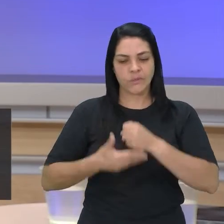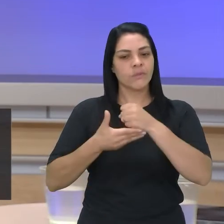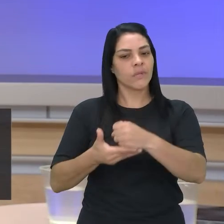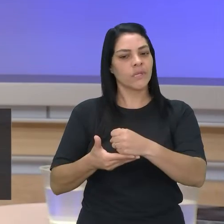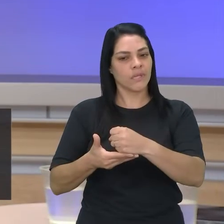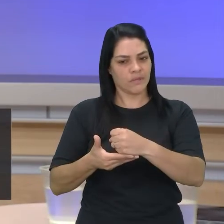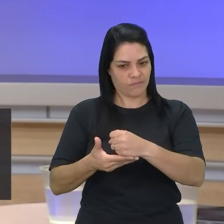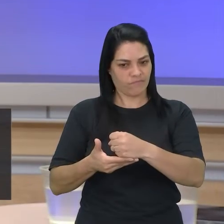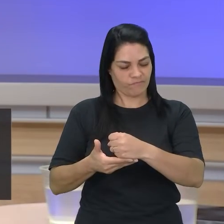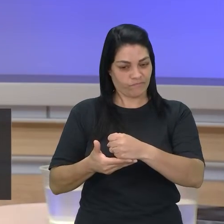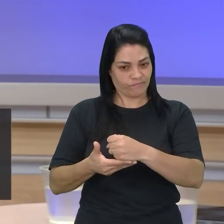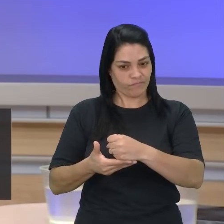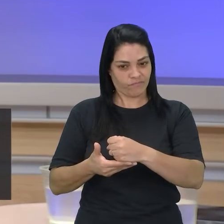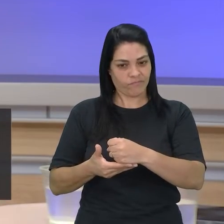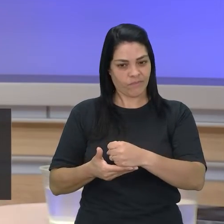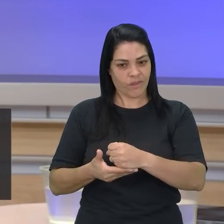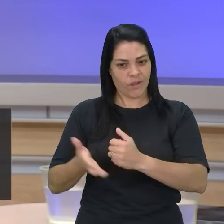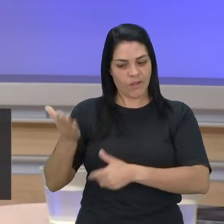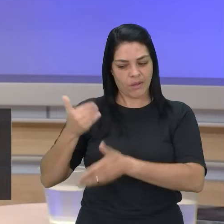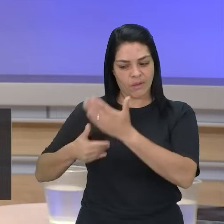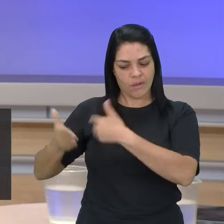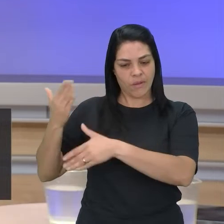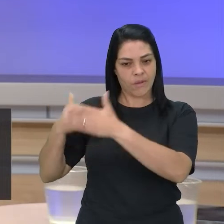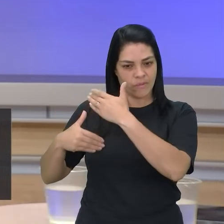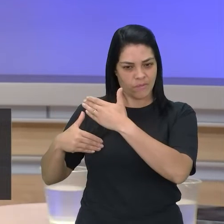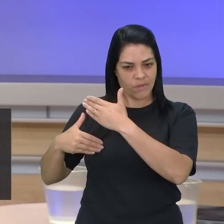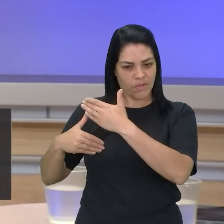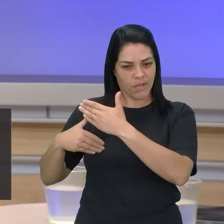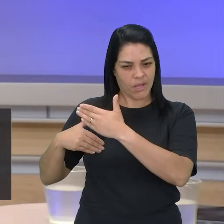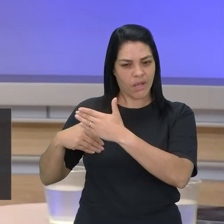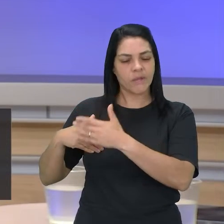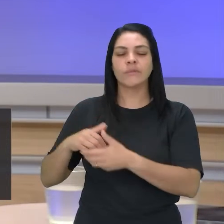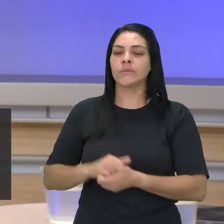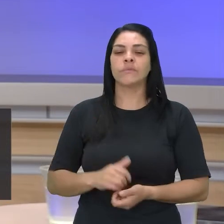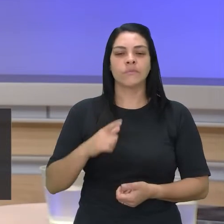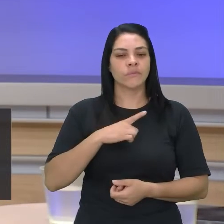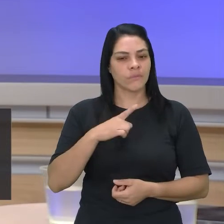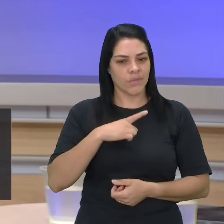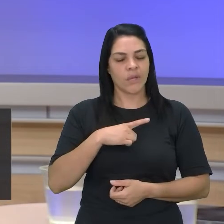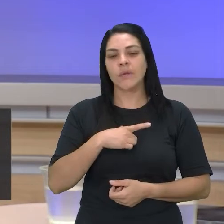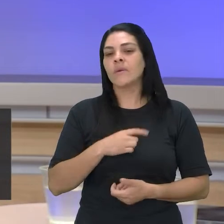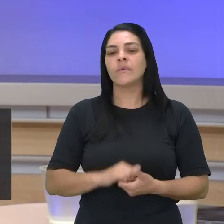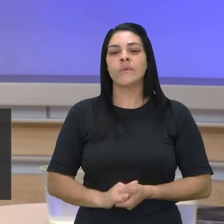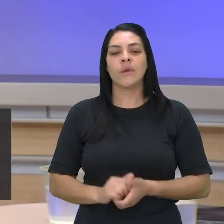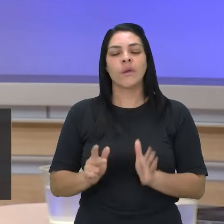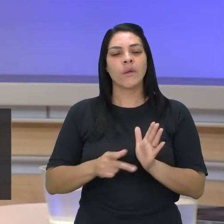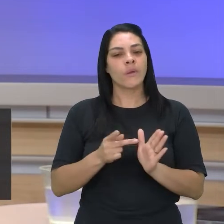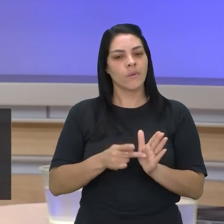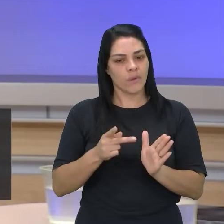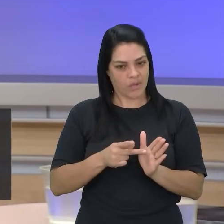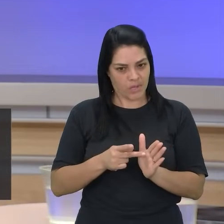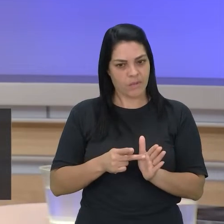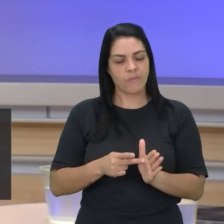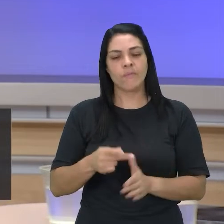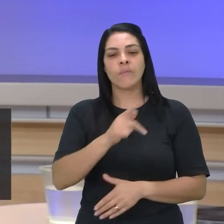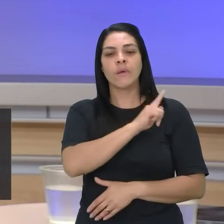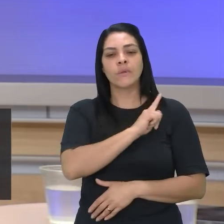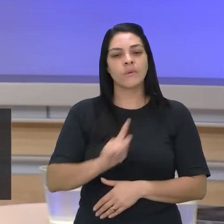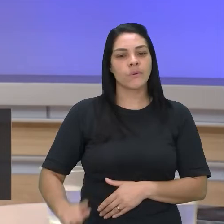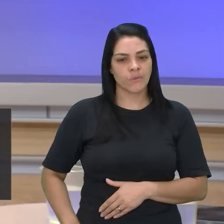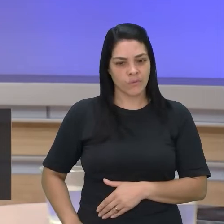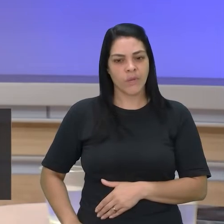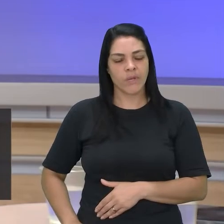né, que por muito tempo pautou um programa do governo federal, talvez agora seja reativado, mas que